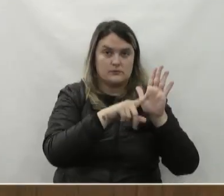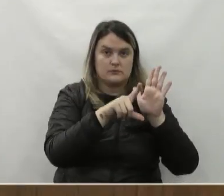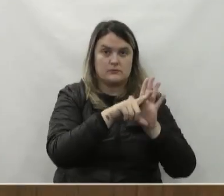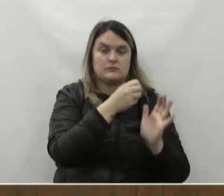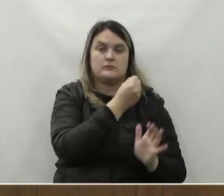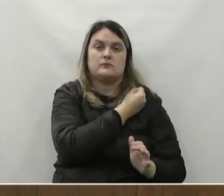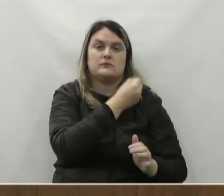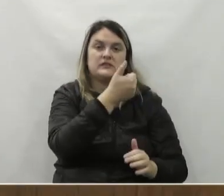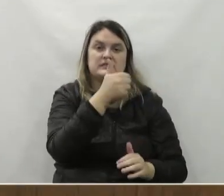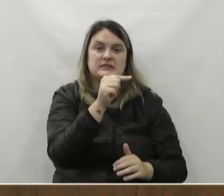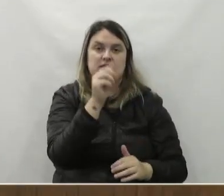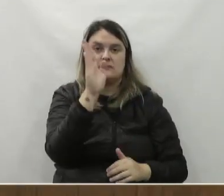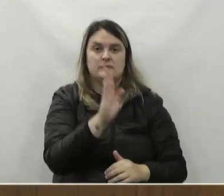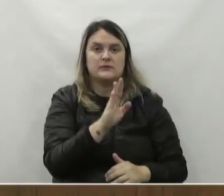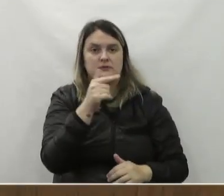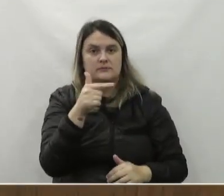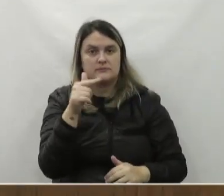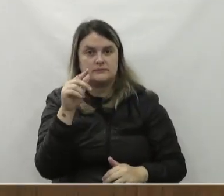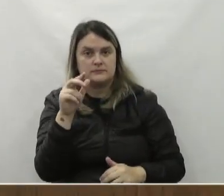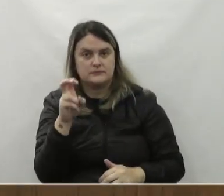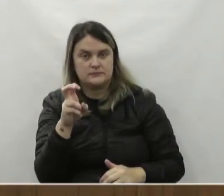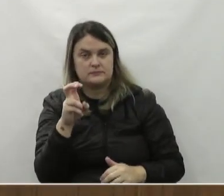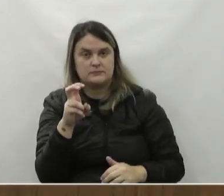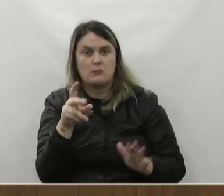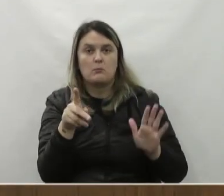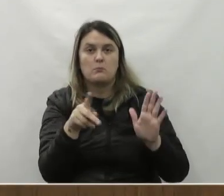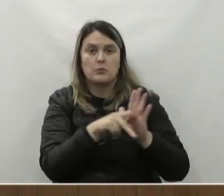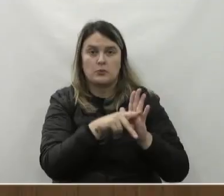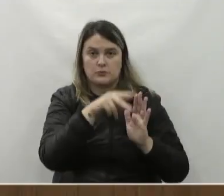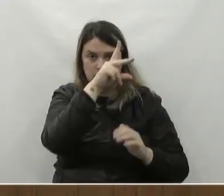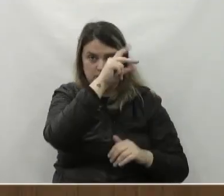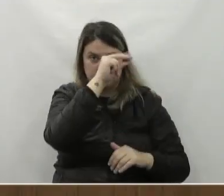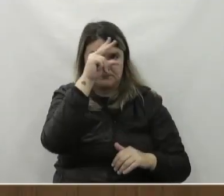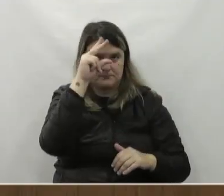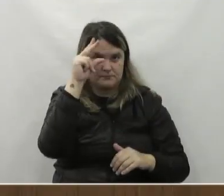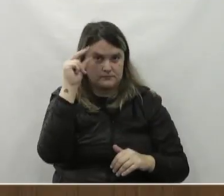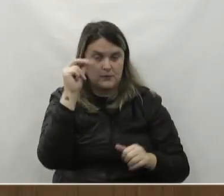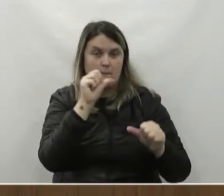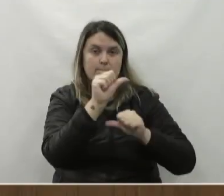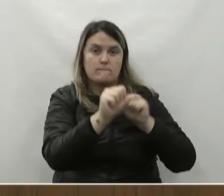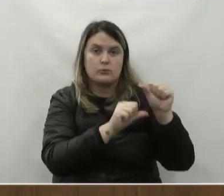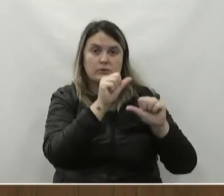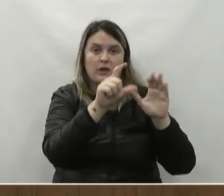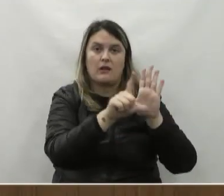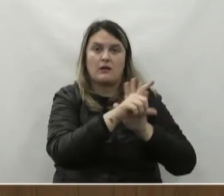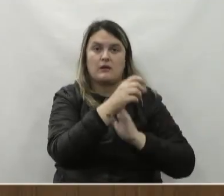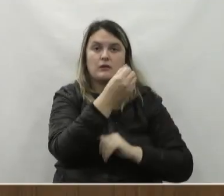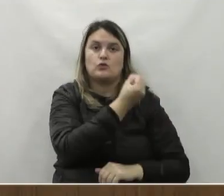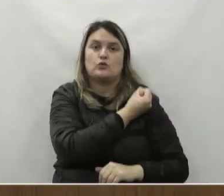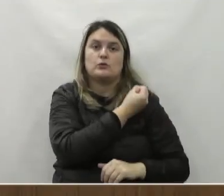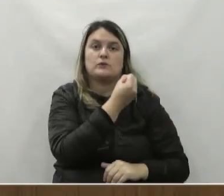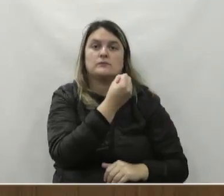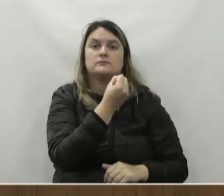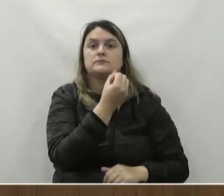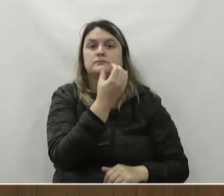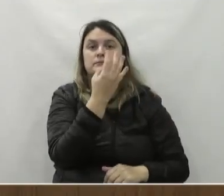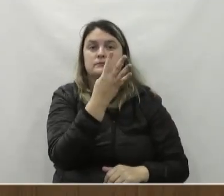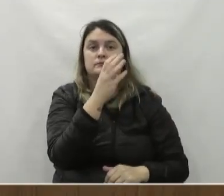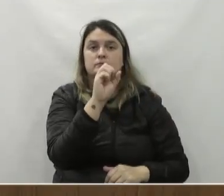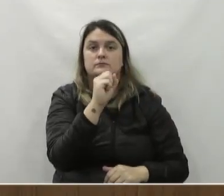ordinária número 17/2025 do Executivo. Altera a lei municipal número